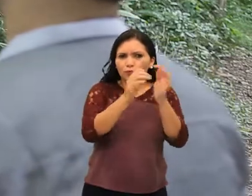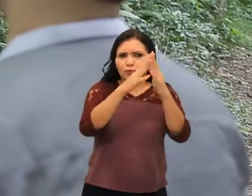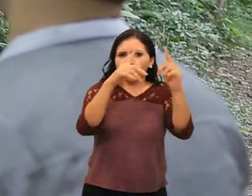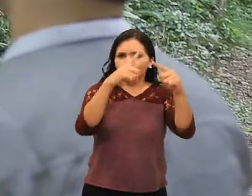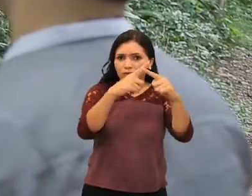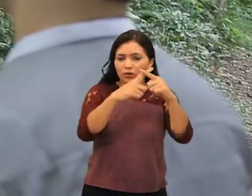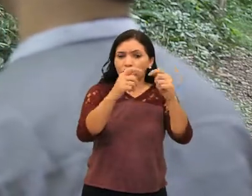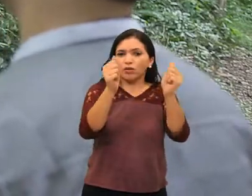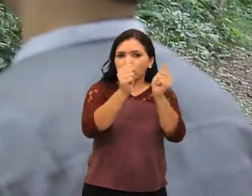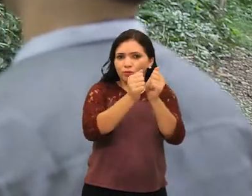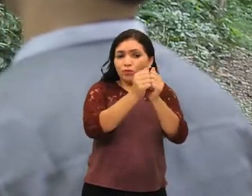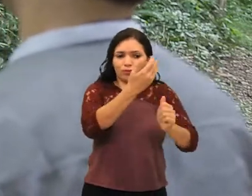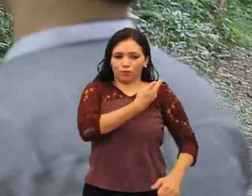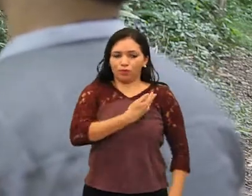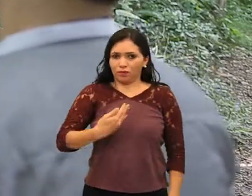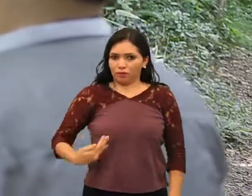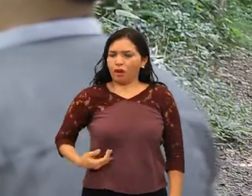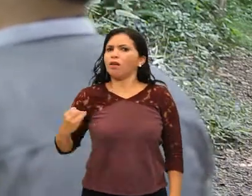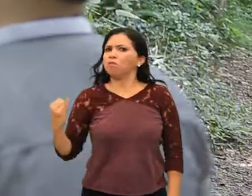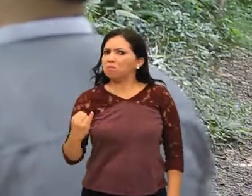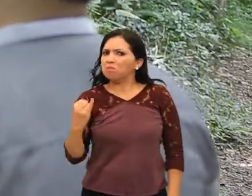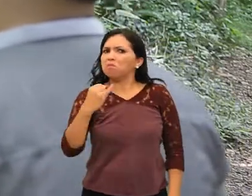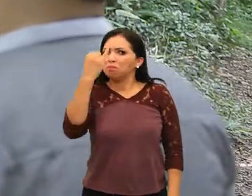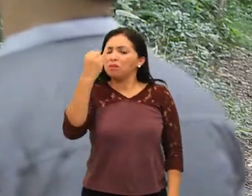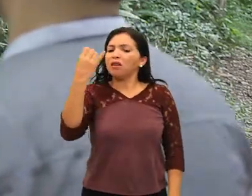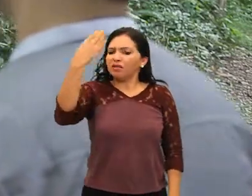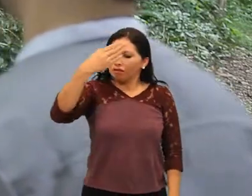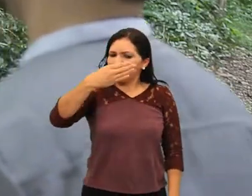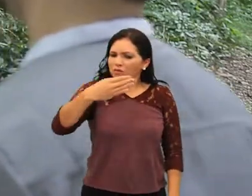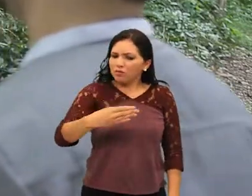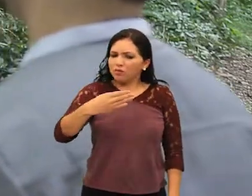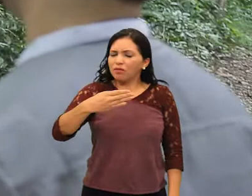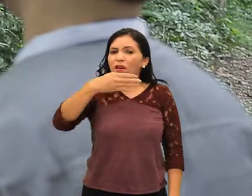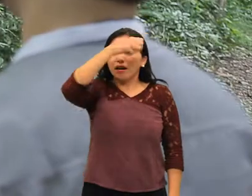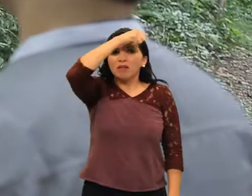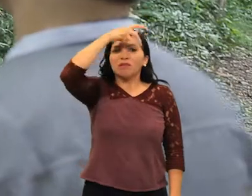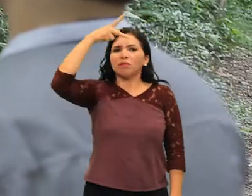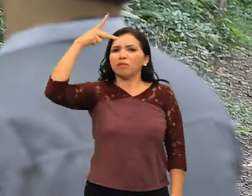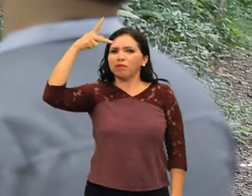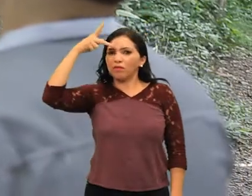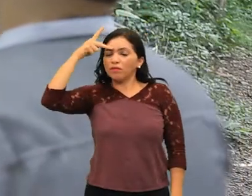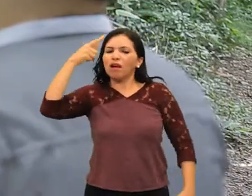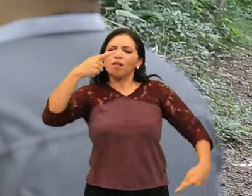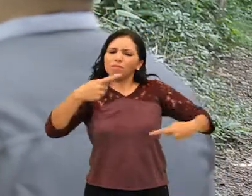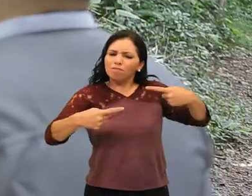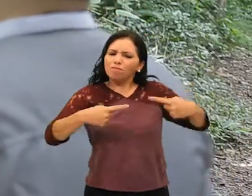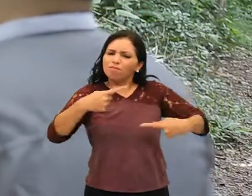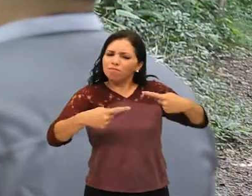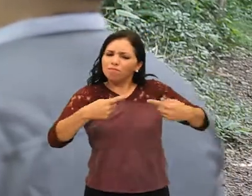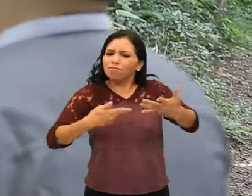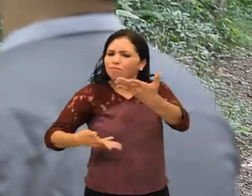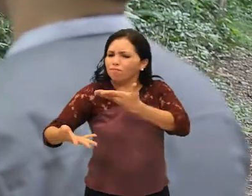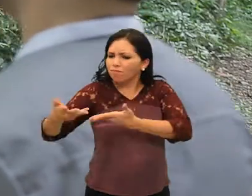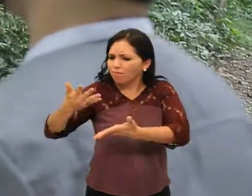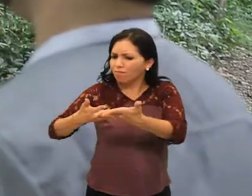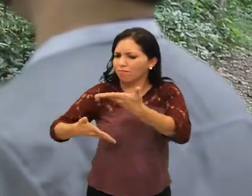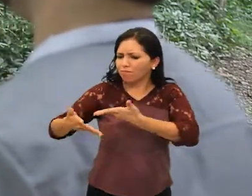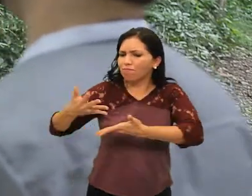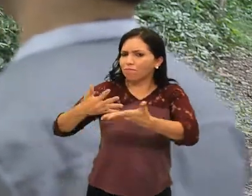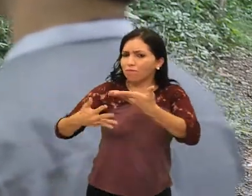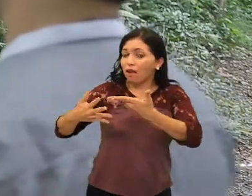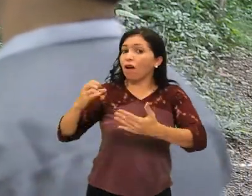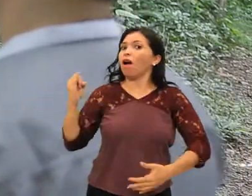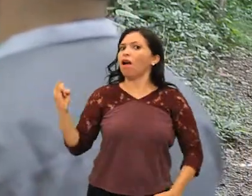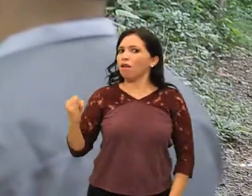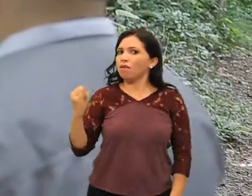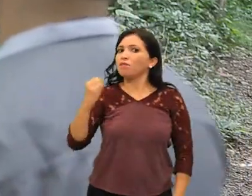é muito importante, né? Estar presente nas câmaras municipais e dialogar com os vereadores, né, é